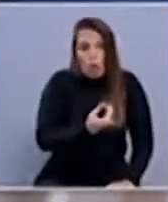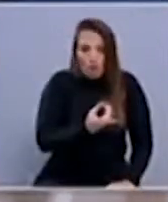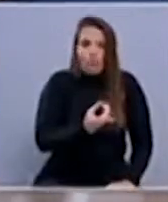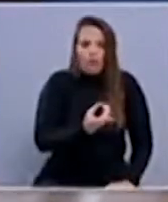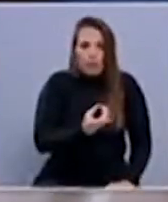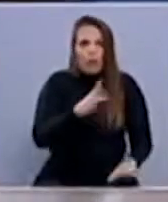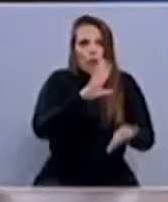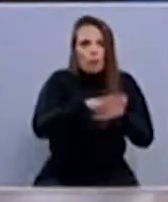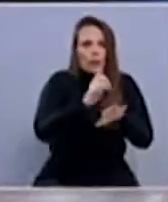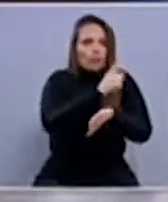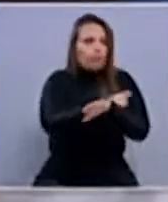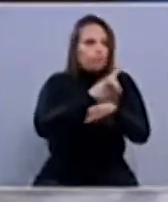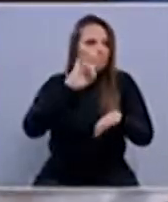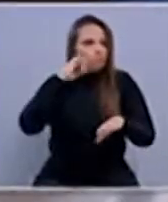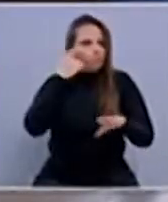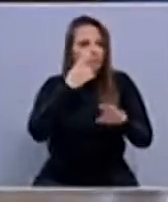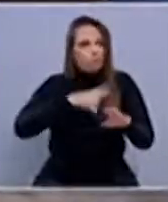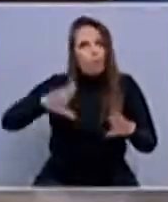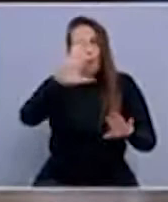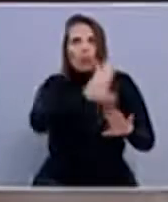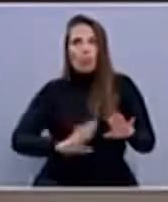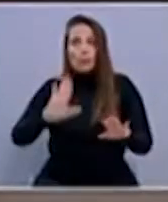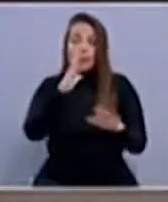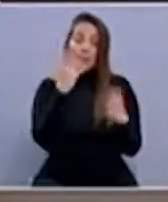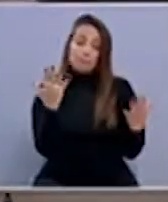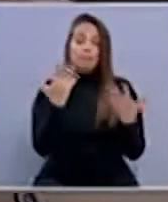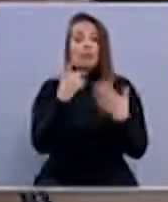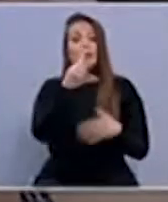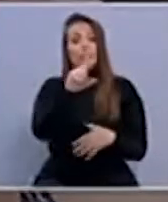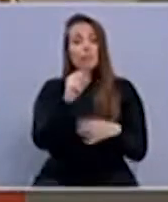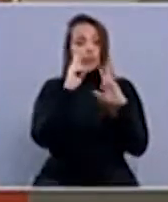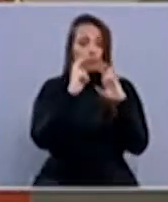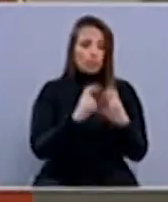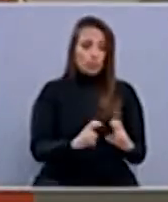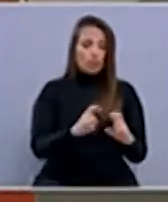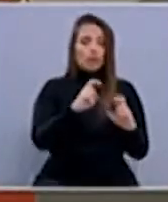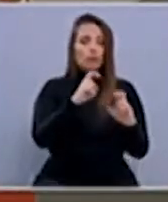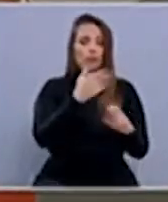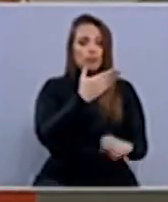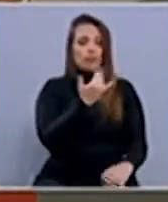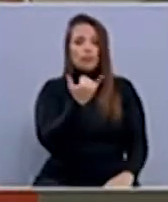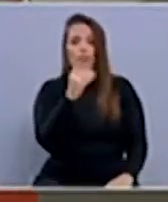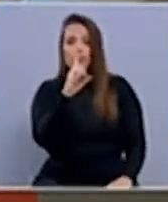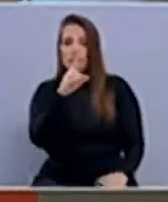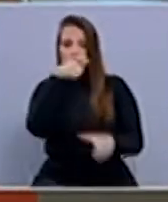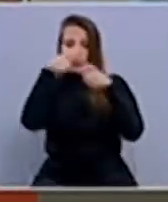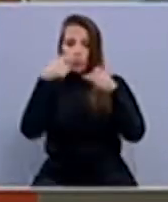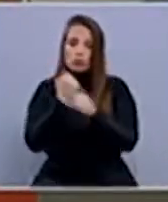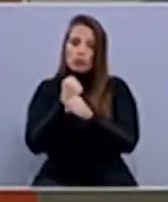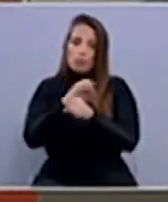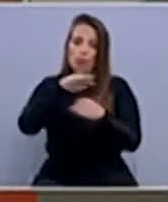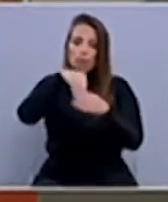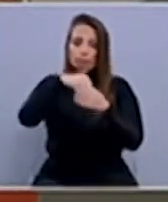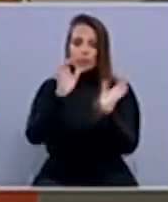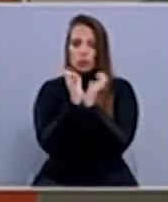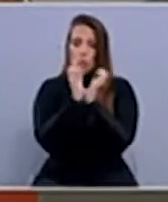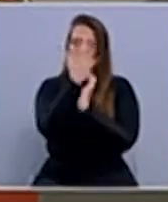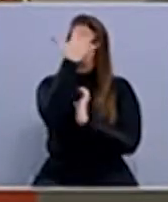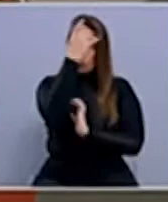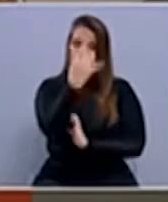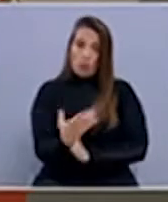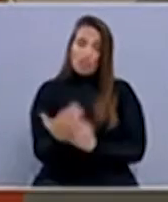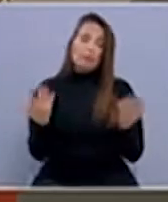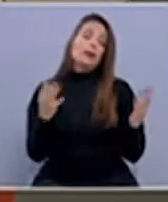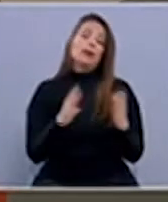suspeitas por todo o país a ser investigadas está a vacinação de 126 funcionários da Segurança Social de